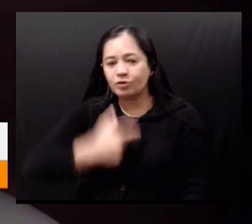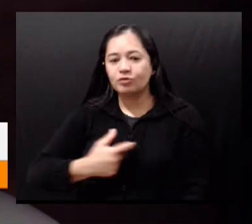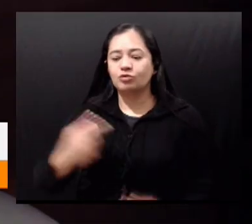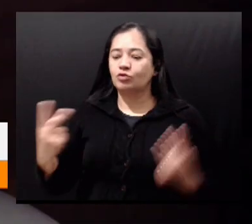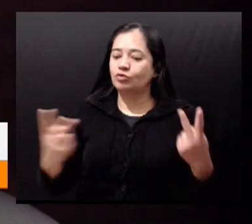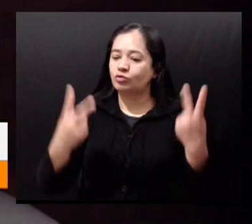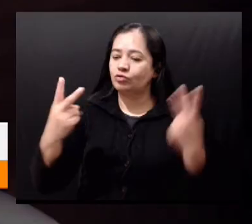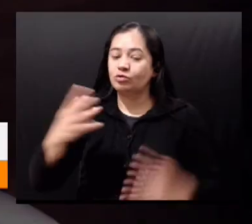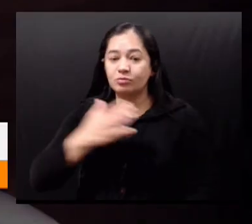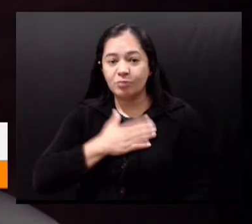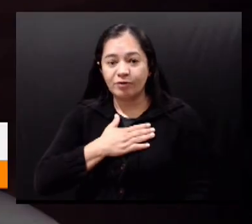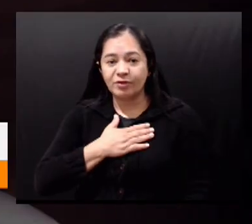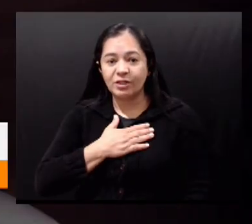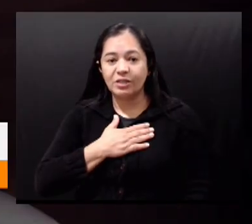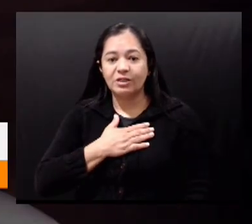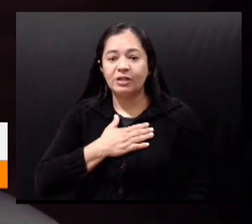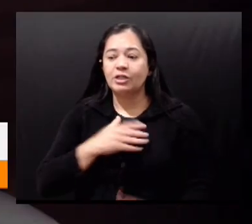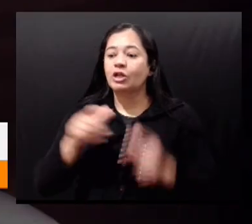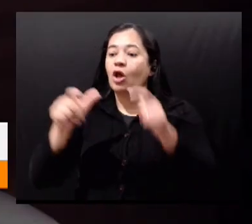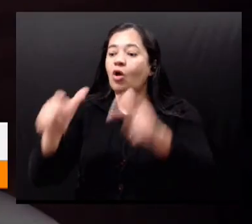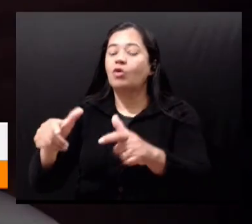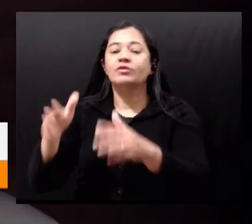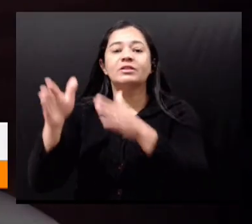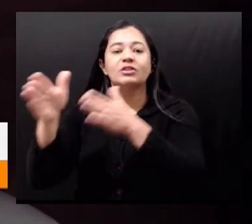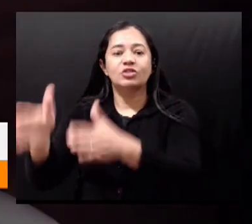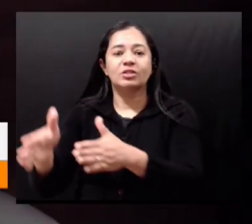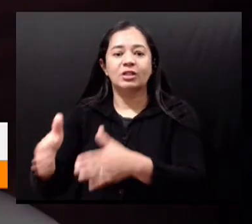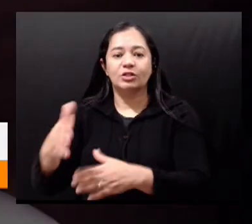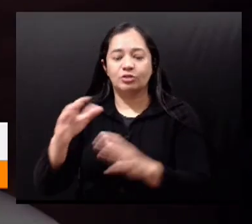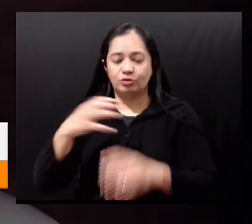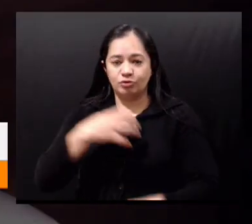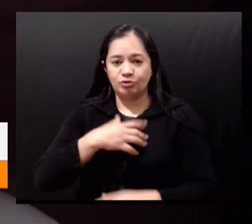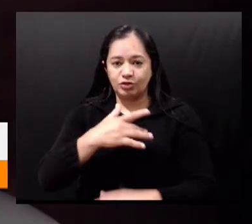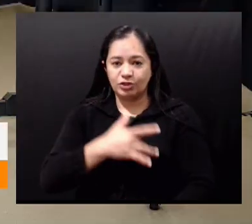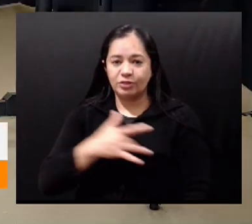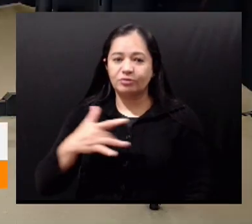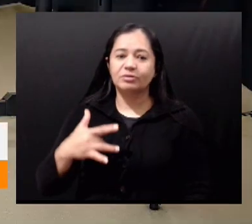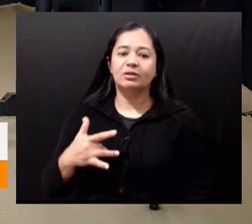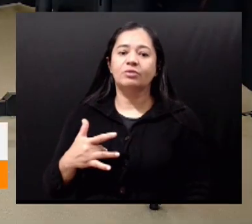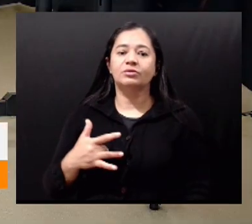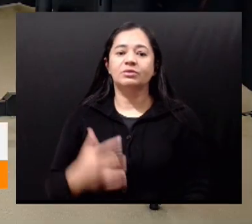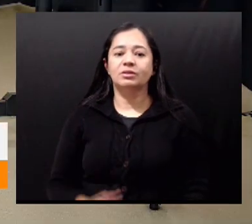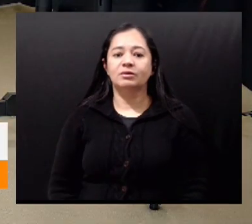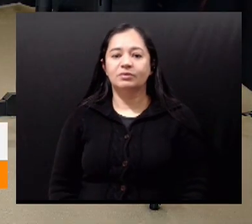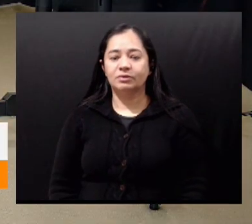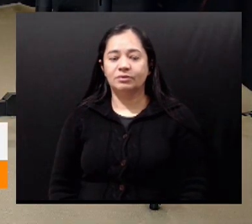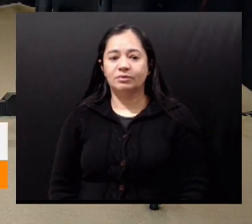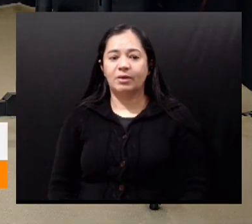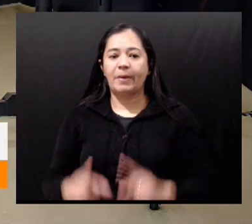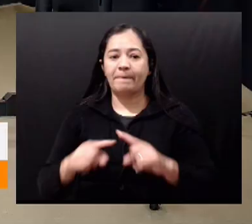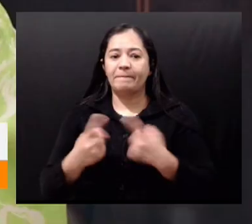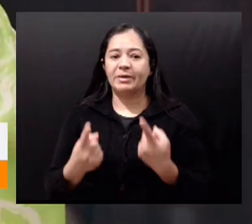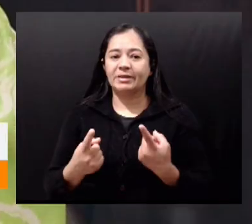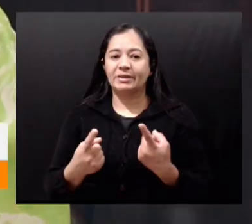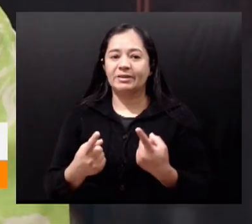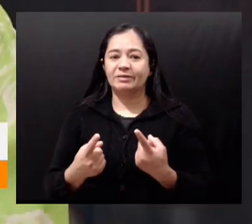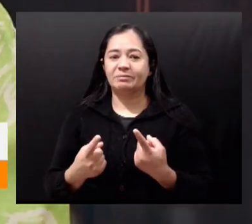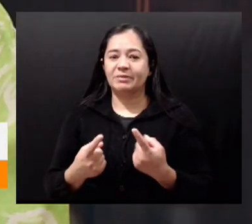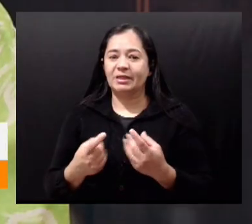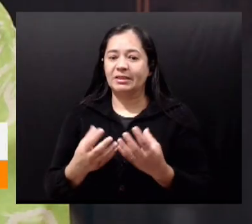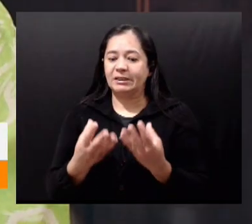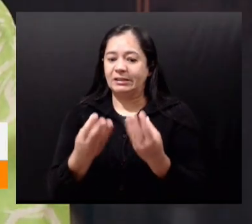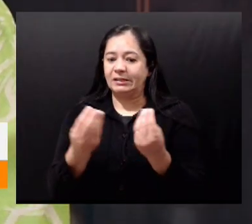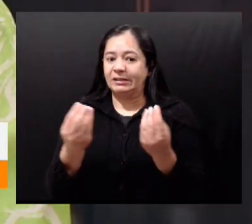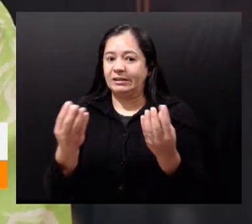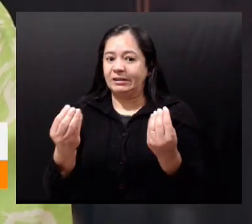onde a gente quer chegar, de uma maneira saudável e construtiva. Muito Mas bem. esse excesso de